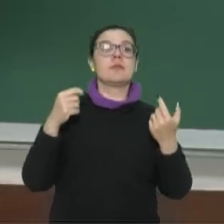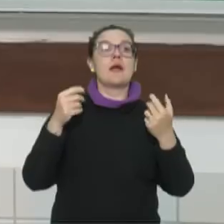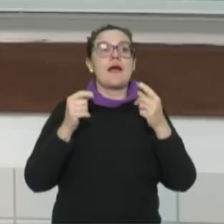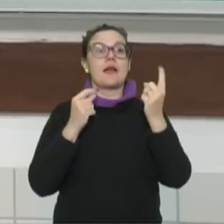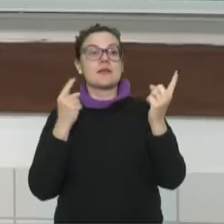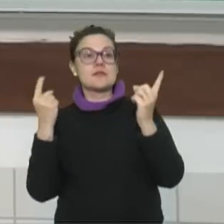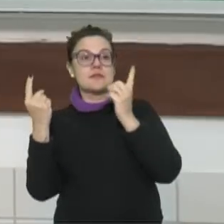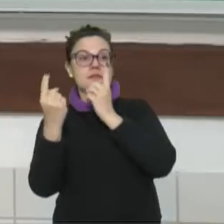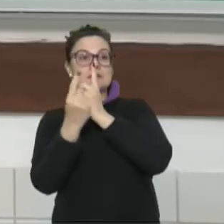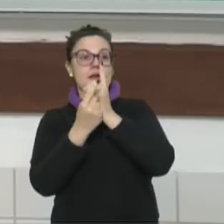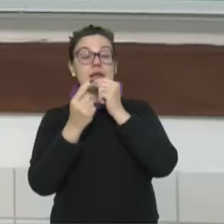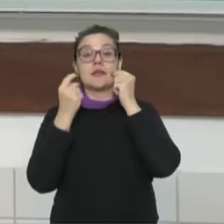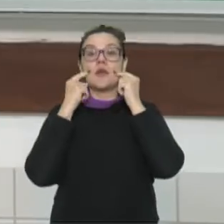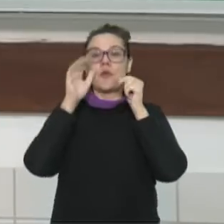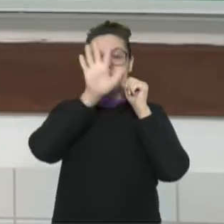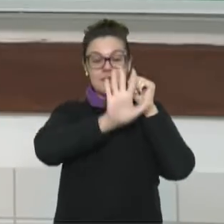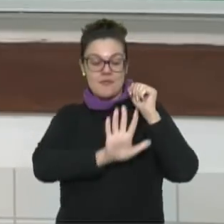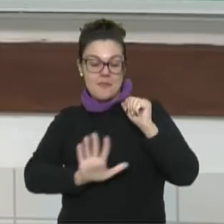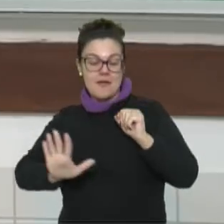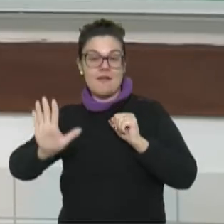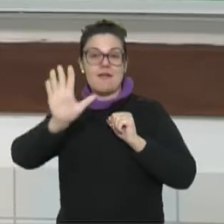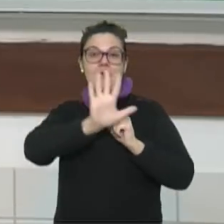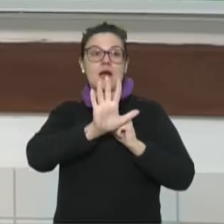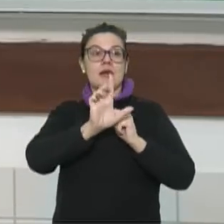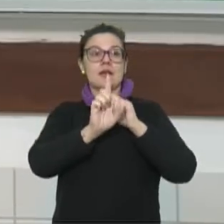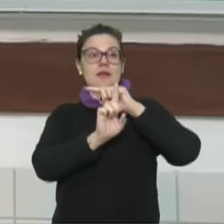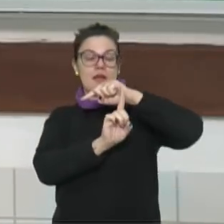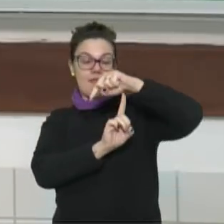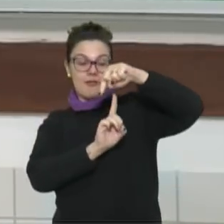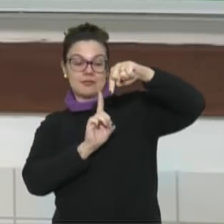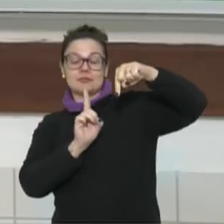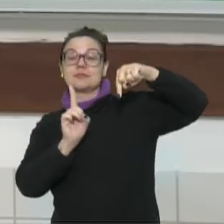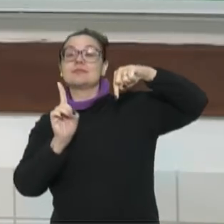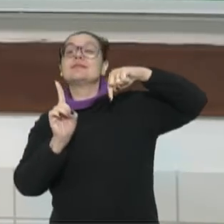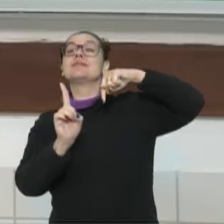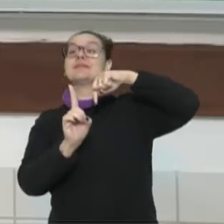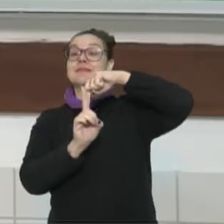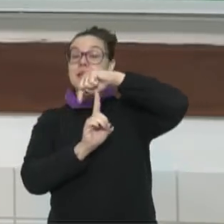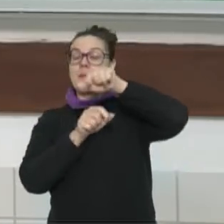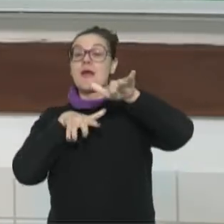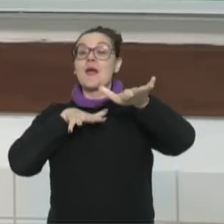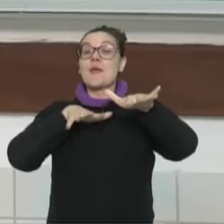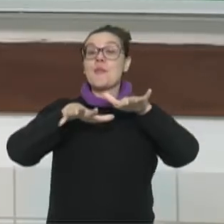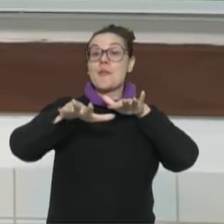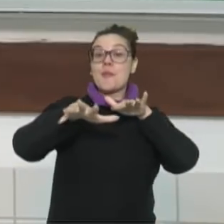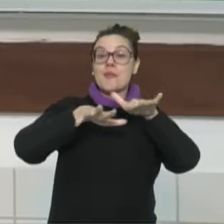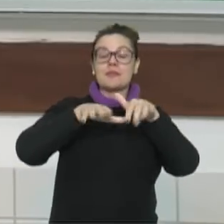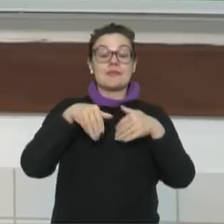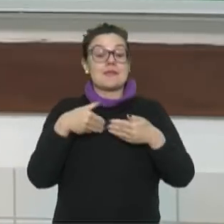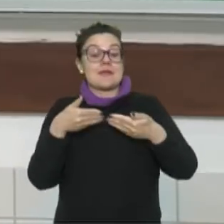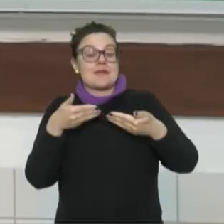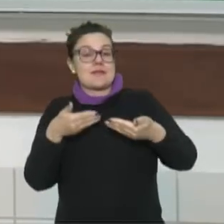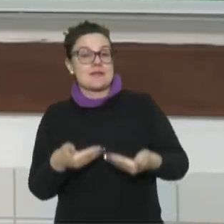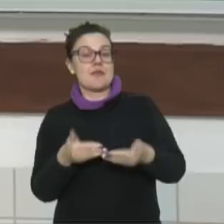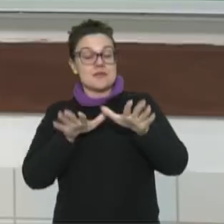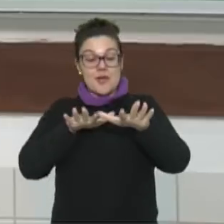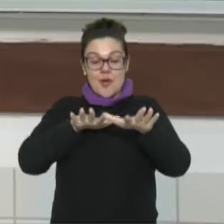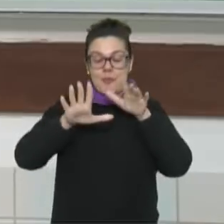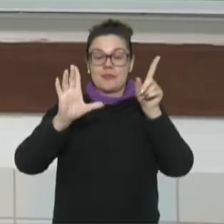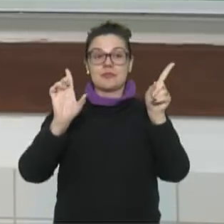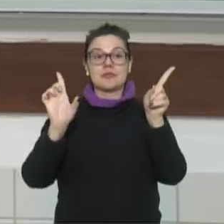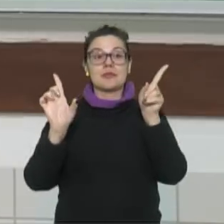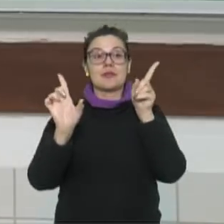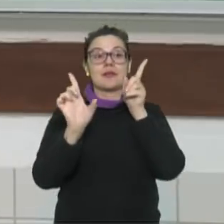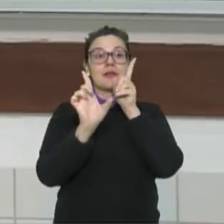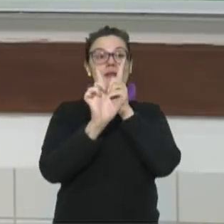giram, né, essa manivela, elas giram e a obra vai também, essa imagem vai tendo movimento. E além do movimento, né, que essas